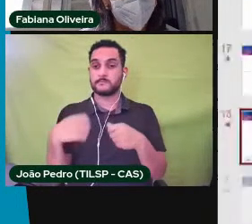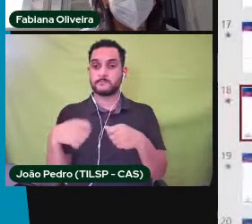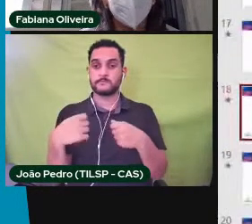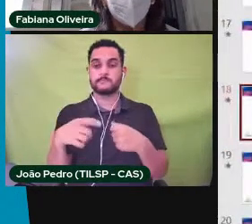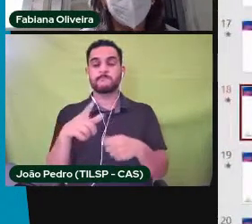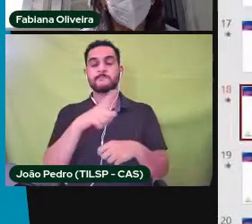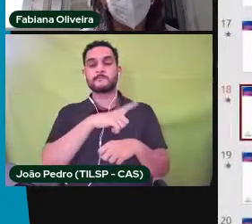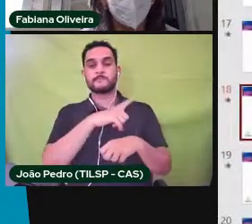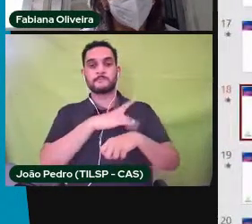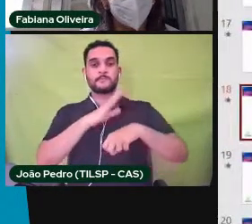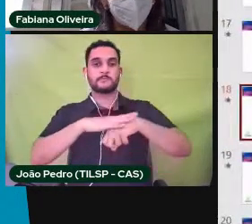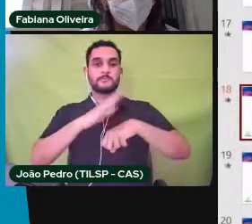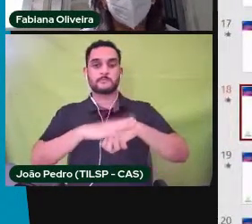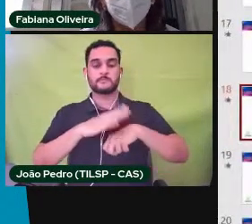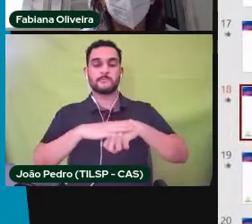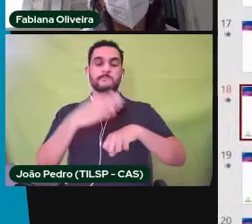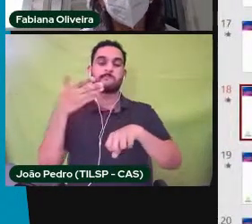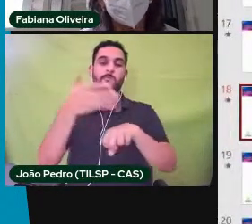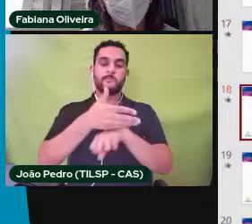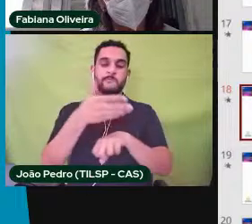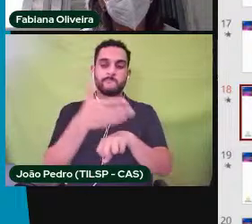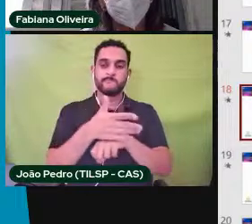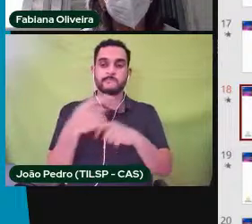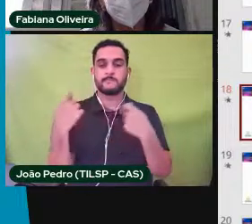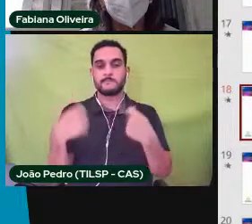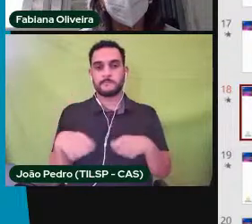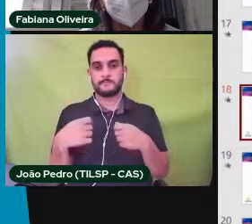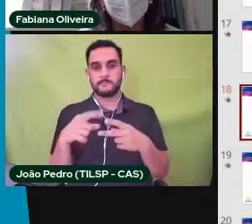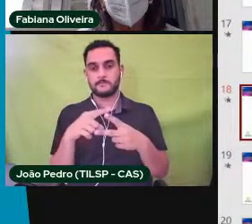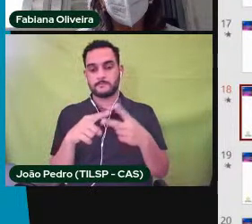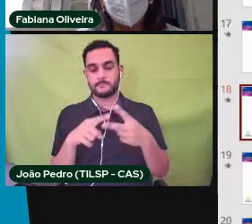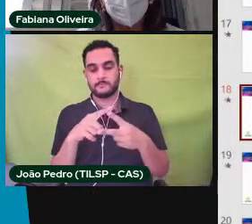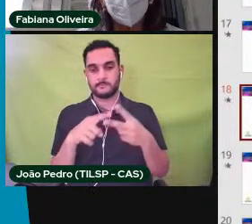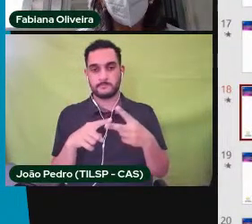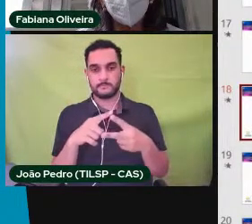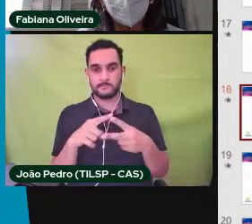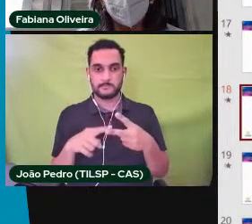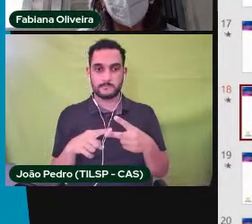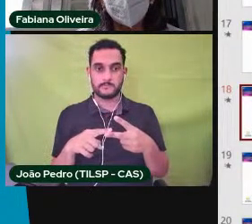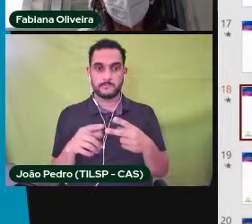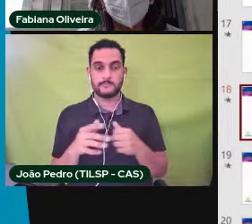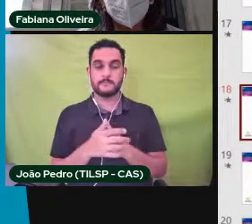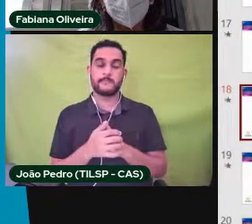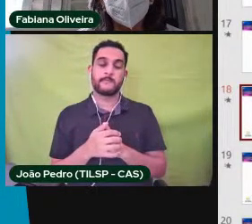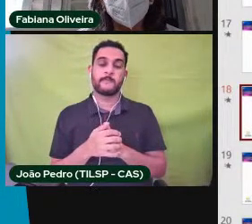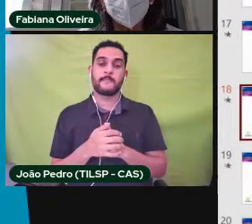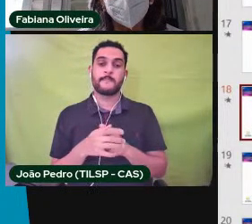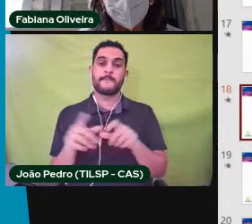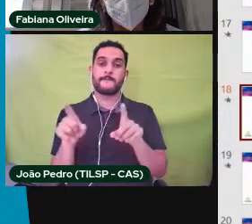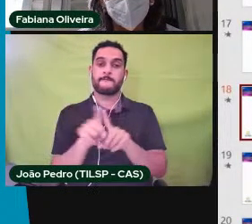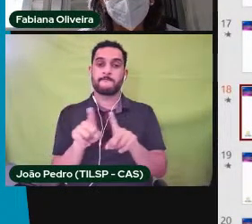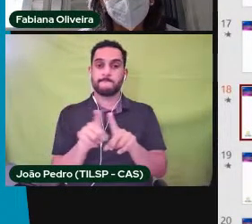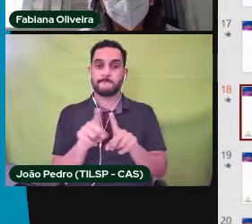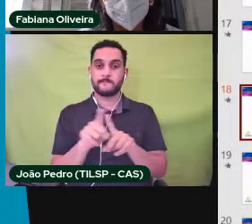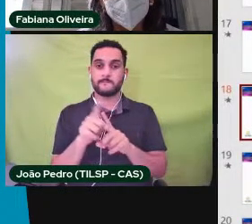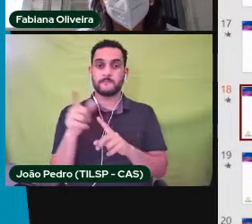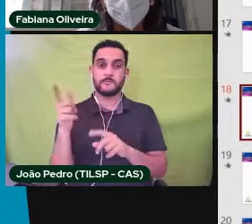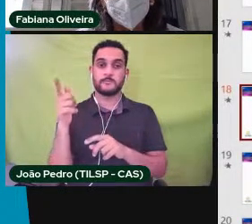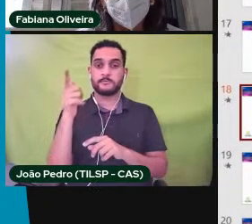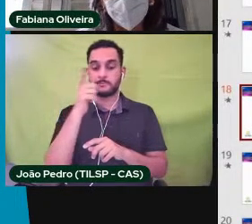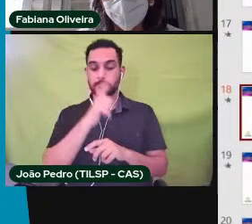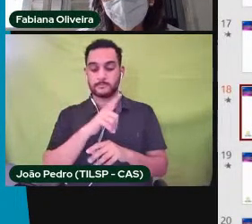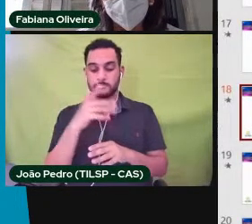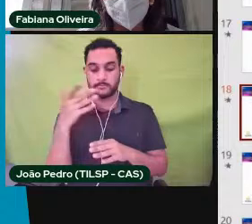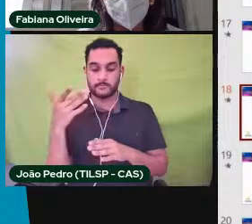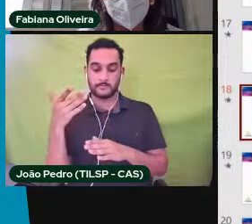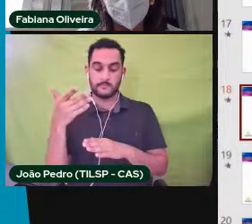autonomia e participação, e dependem dessas linguagens. Como também o acesso à educação superior,